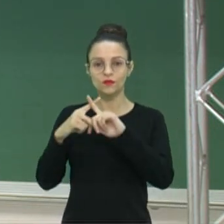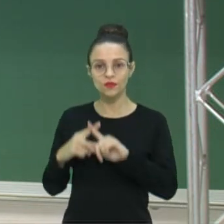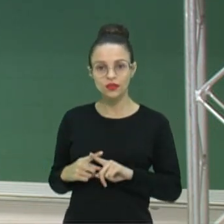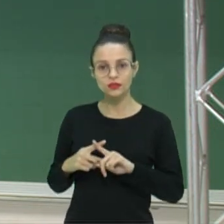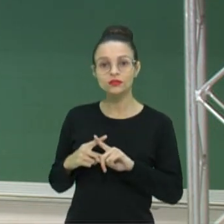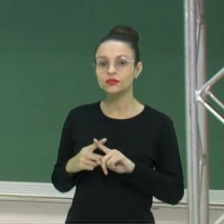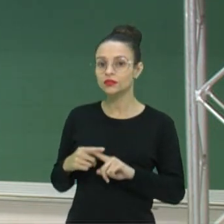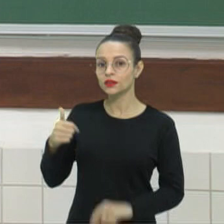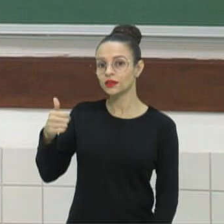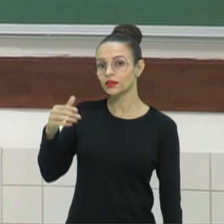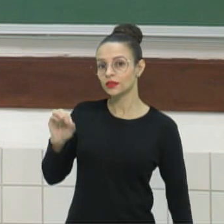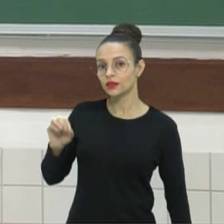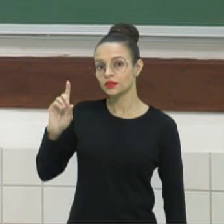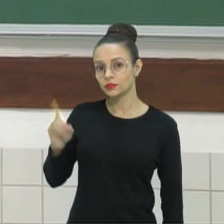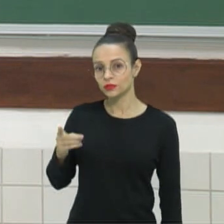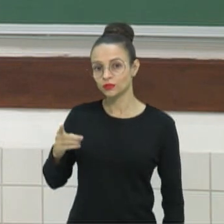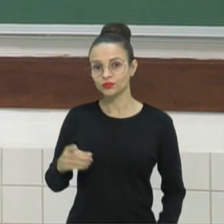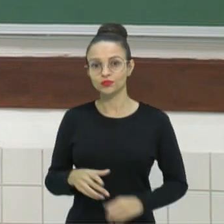vezes 10 mil.